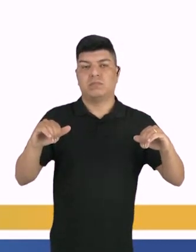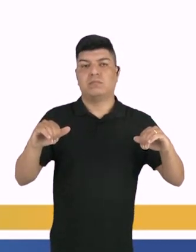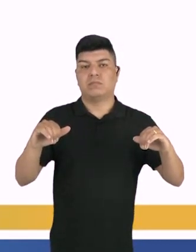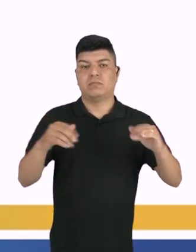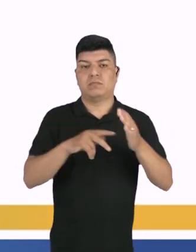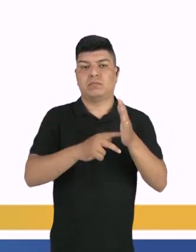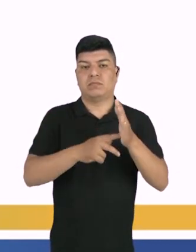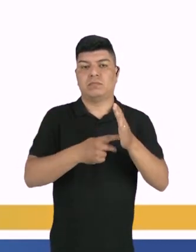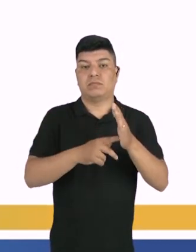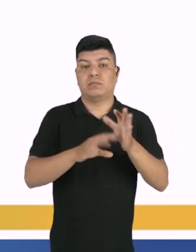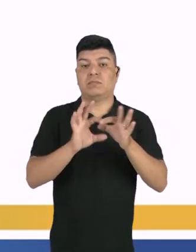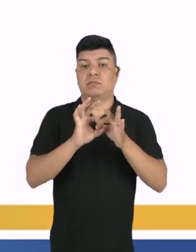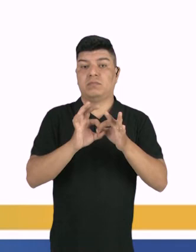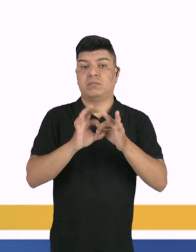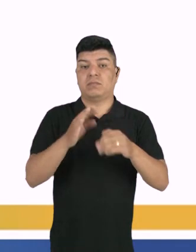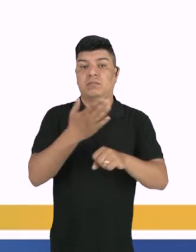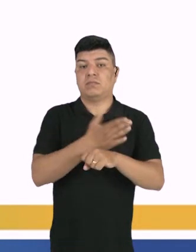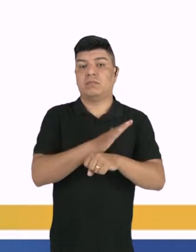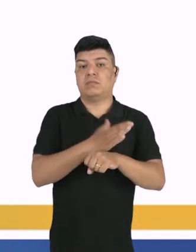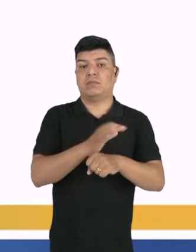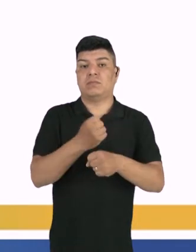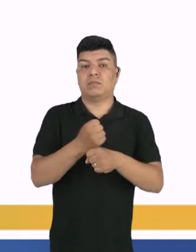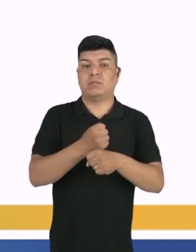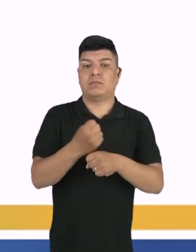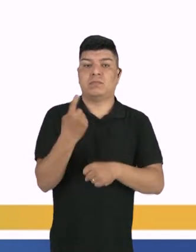corporativista, praticada nos anos